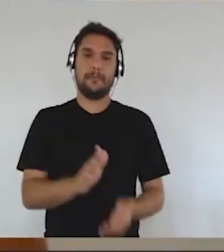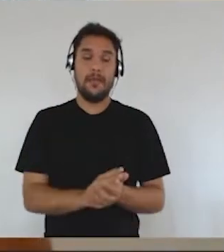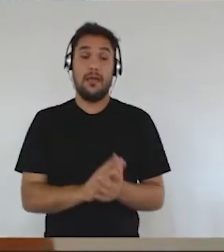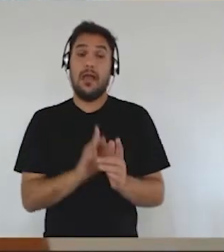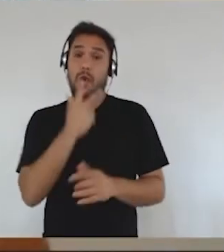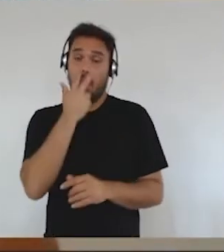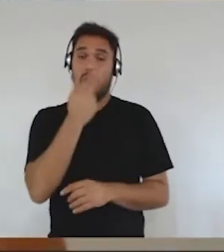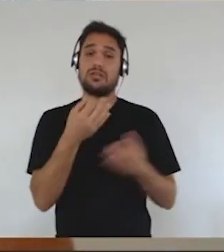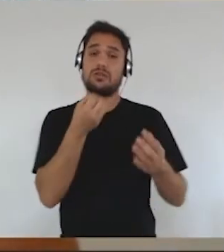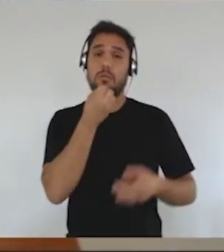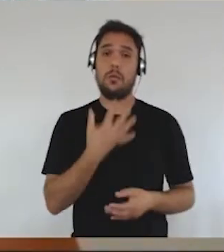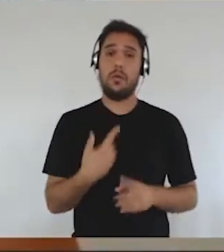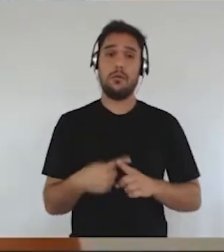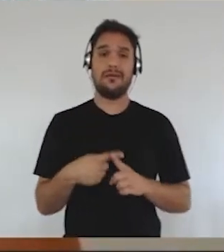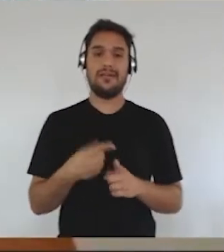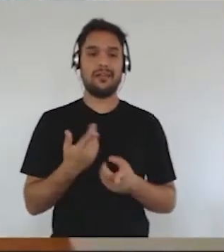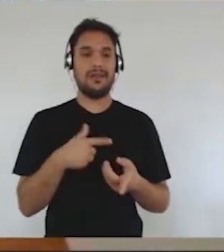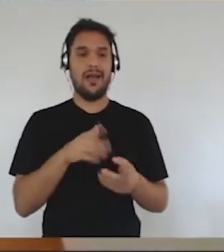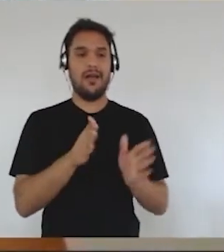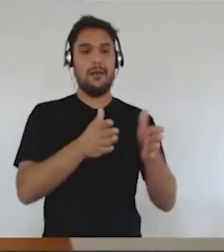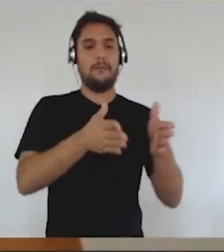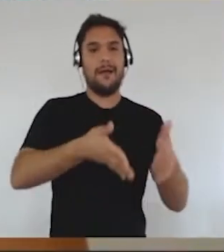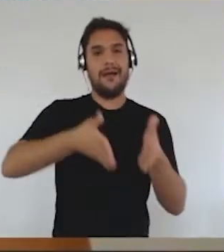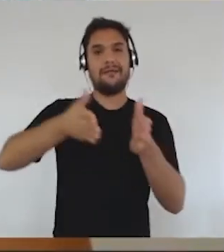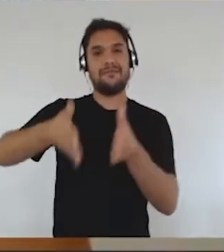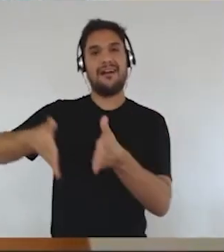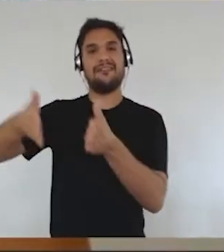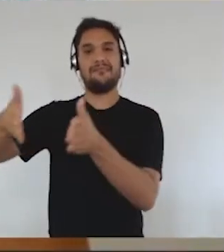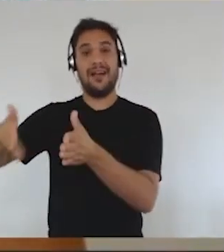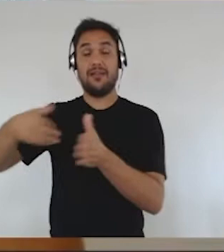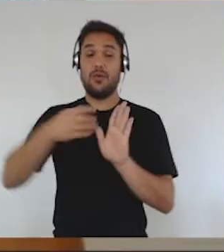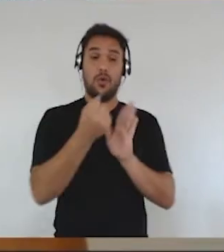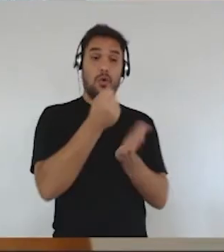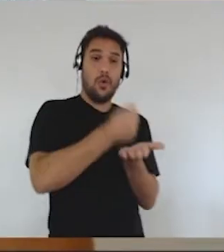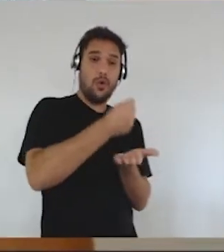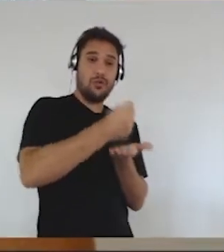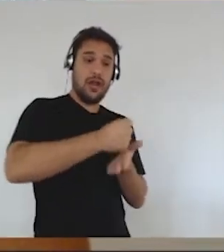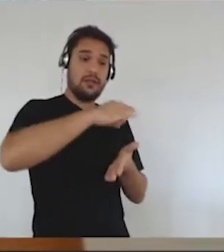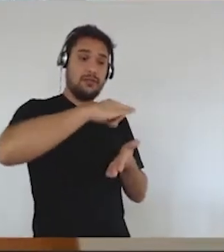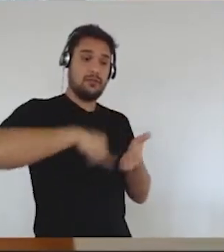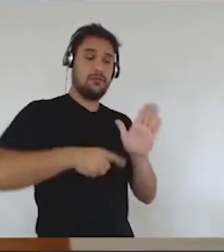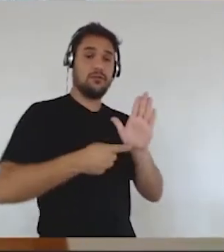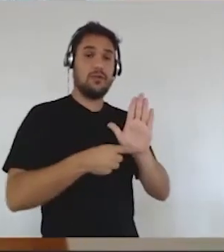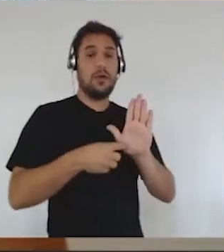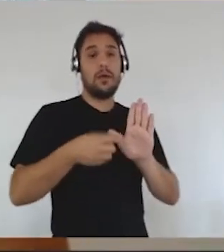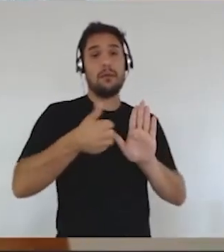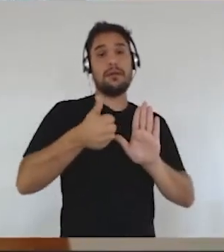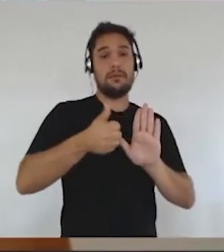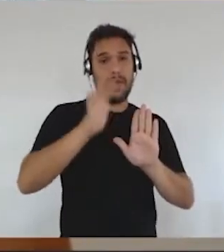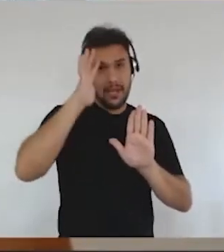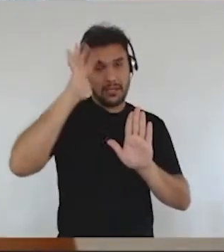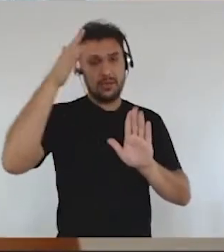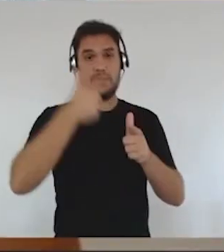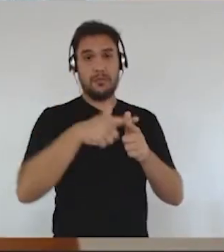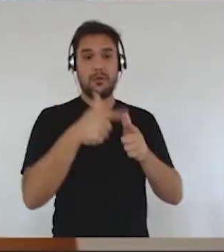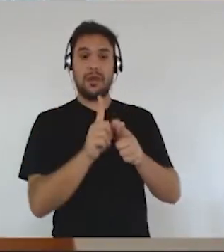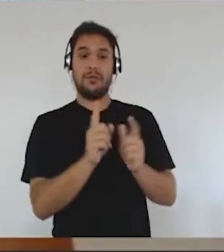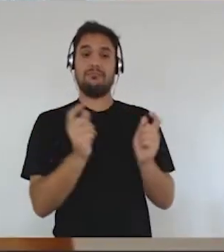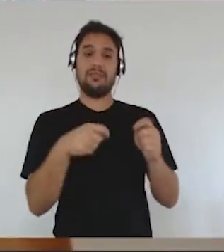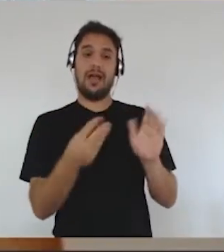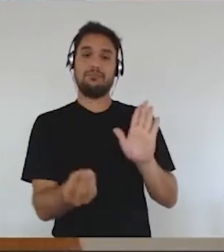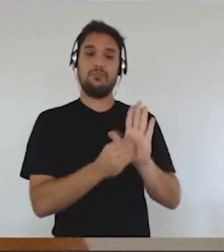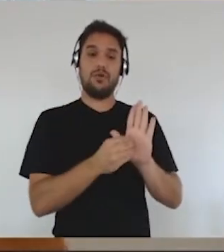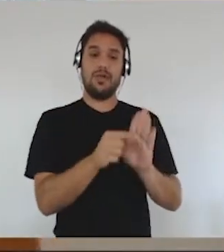das cláusulas escalonadas, onde você, nos seus contratos, você pode colocar que a primeira forma de resolver o conflito pode